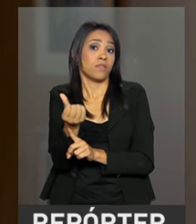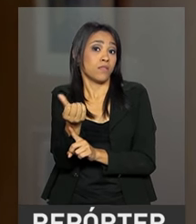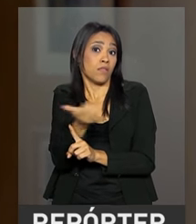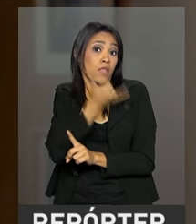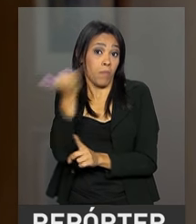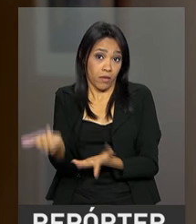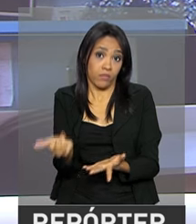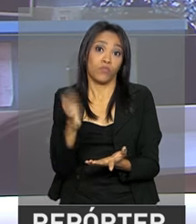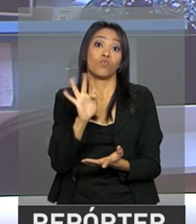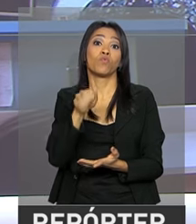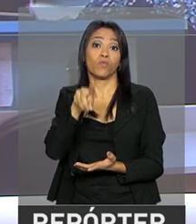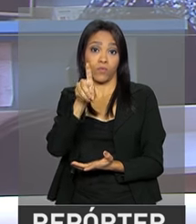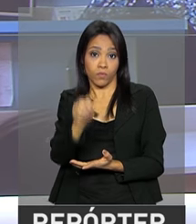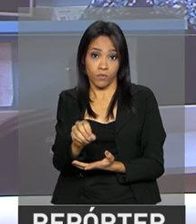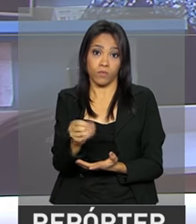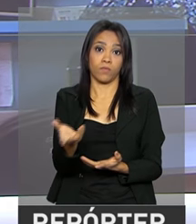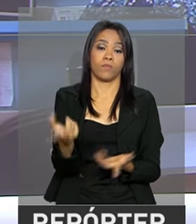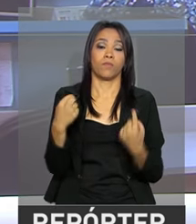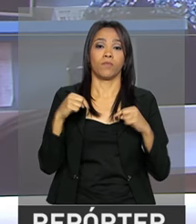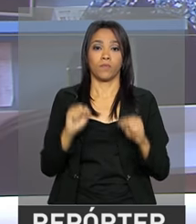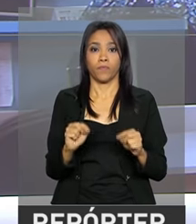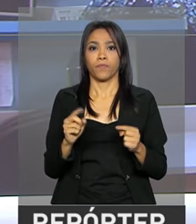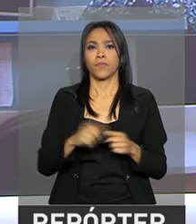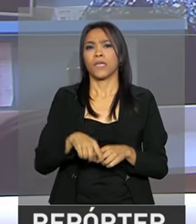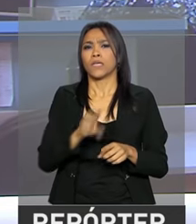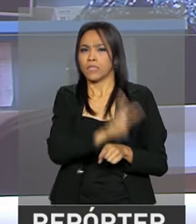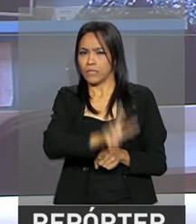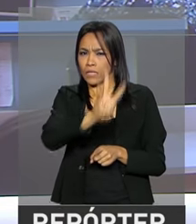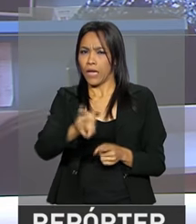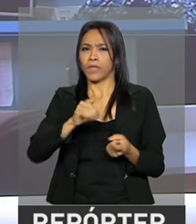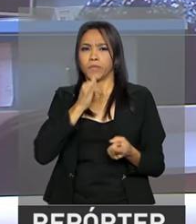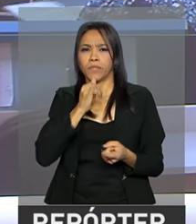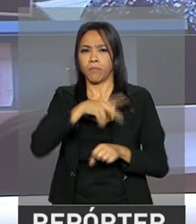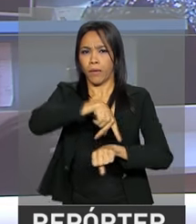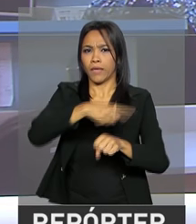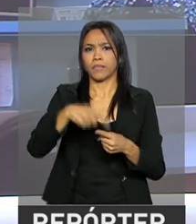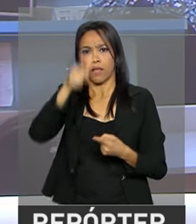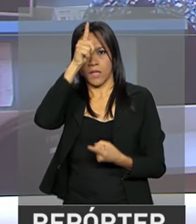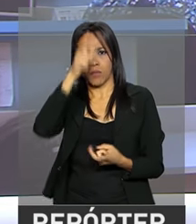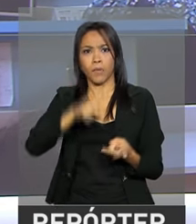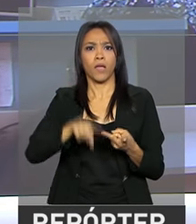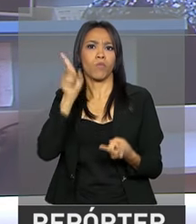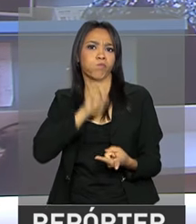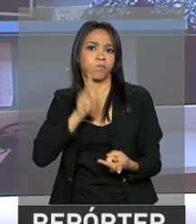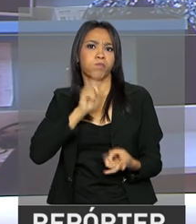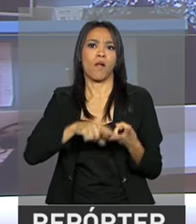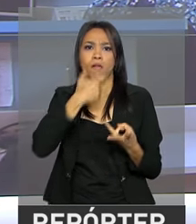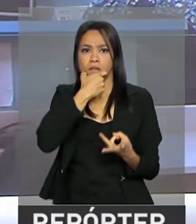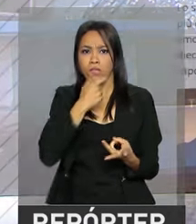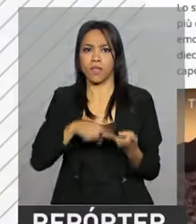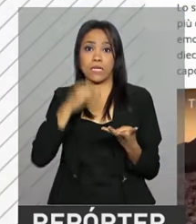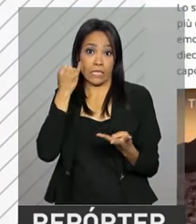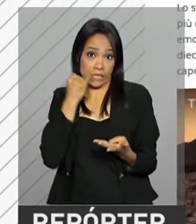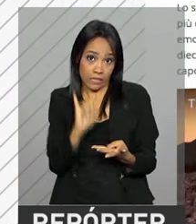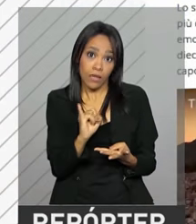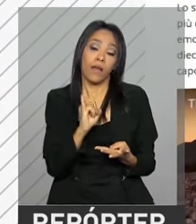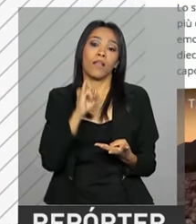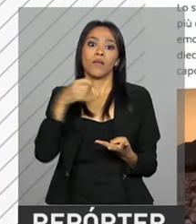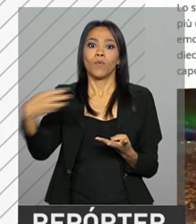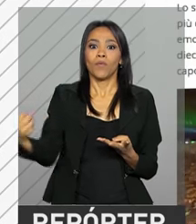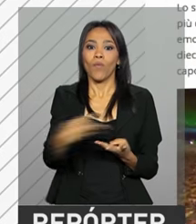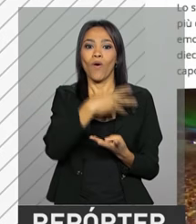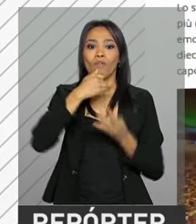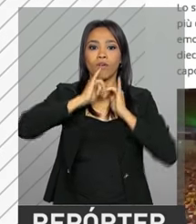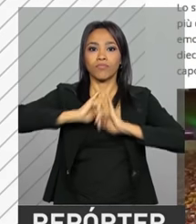a cada ano e sites de países como Alemanha Estados Unidos Inglaterra e Itália deram destaque à mais nova